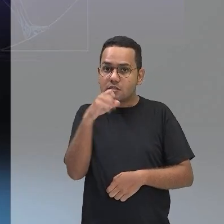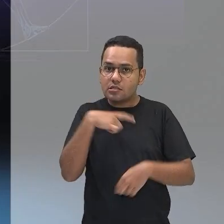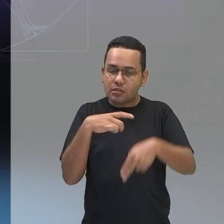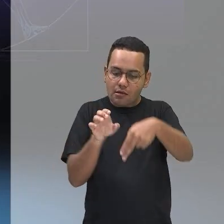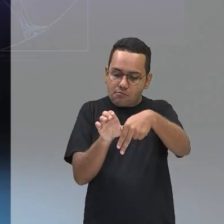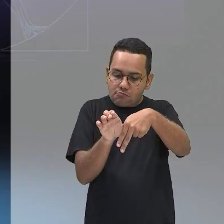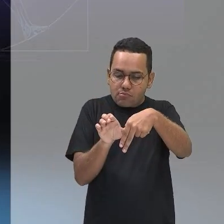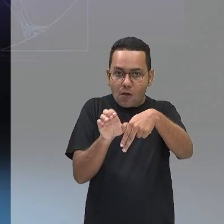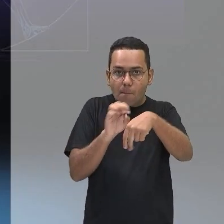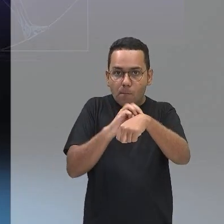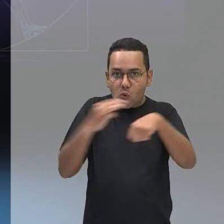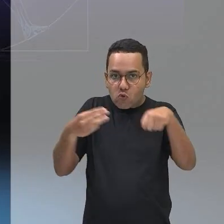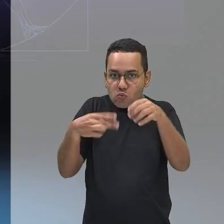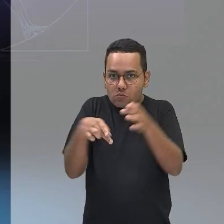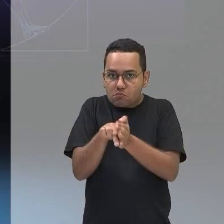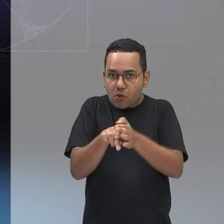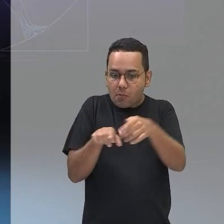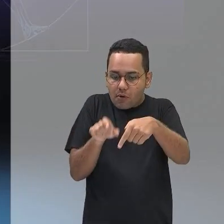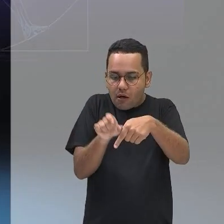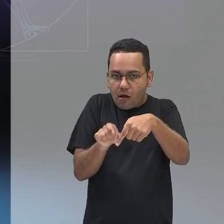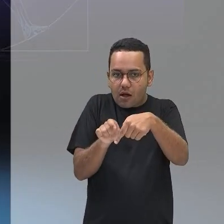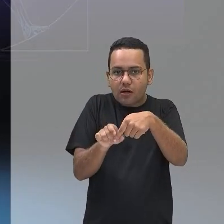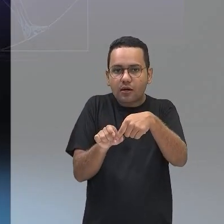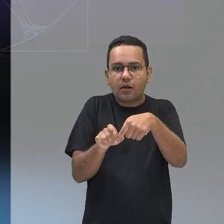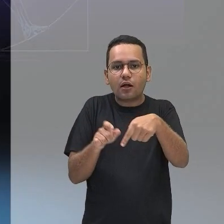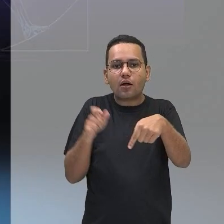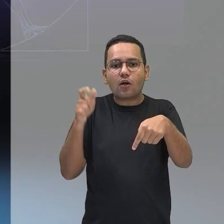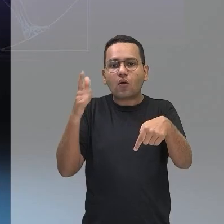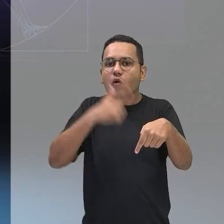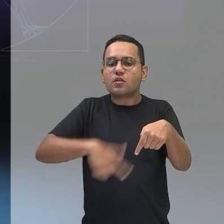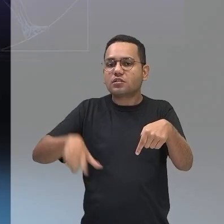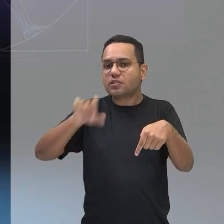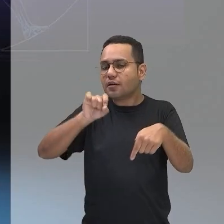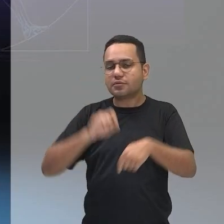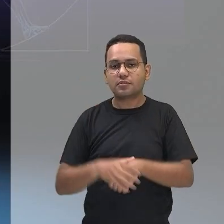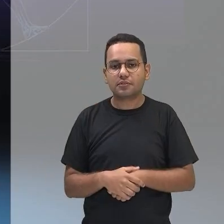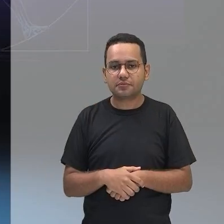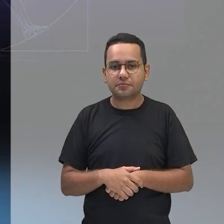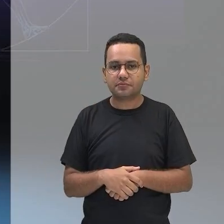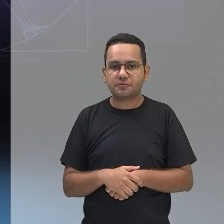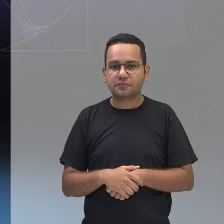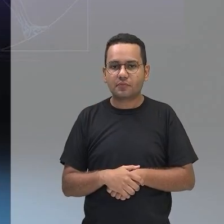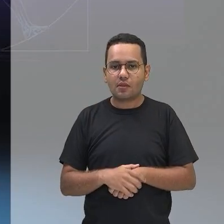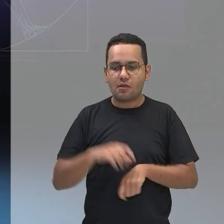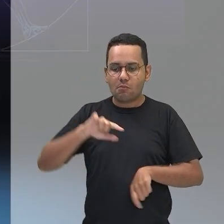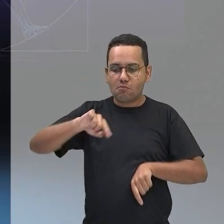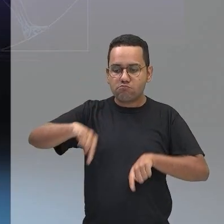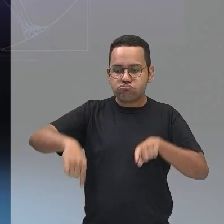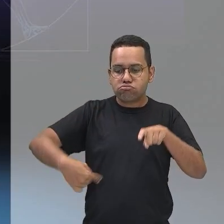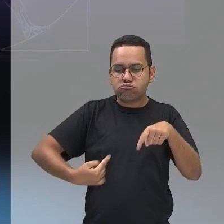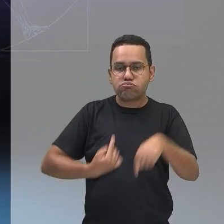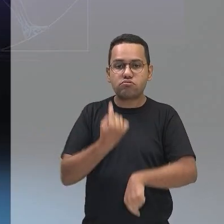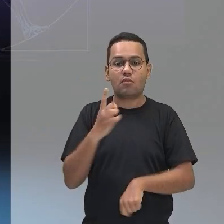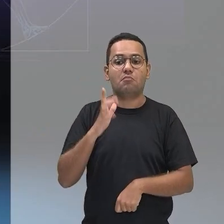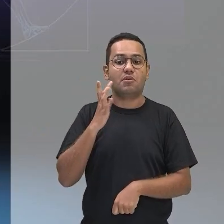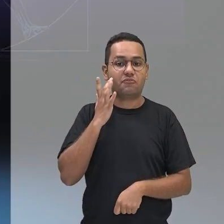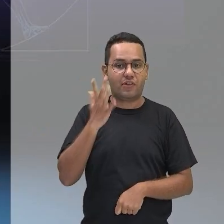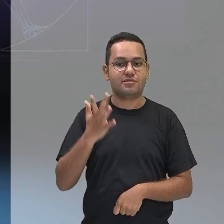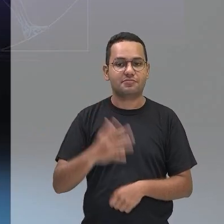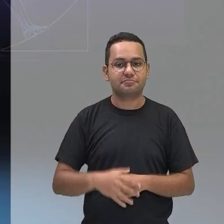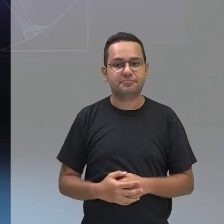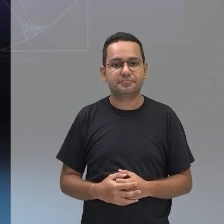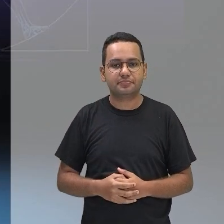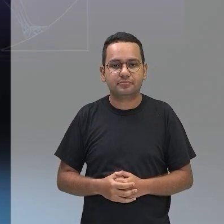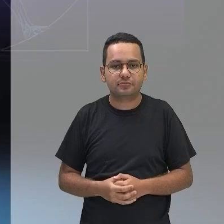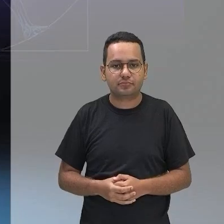musculatura das suas pernas, né, você vai conseguir ter um retorno, né, do fluxo sanguíneo mais fácil. Então já tem isso